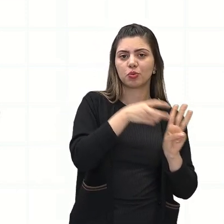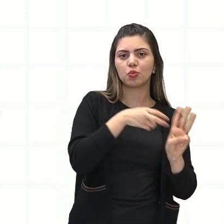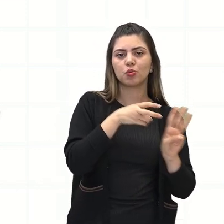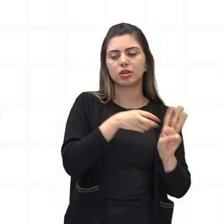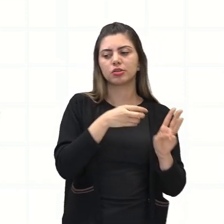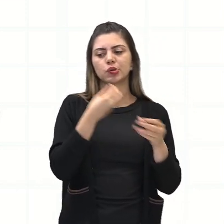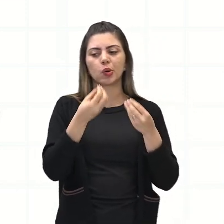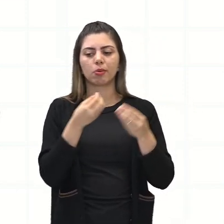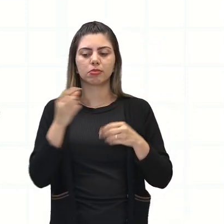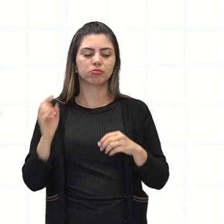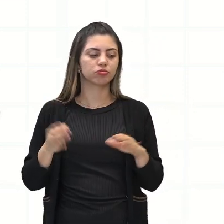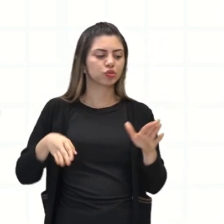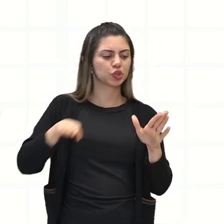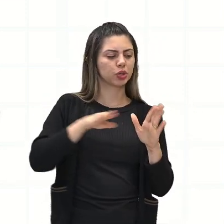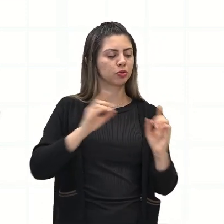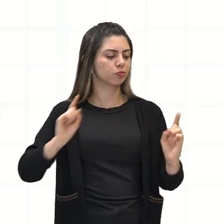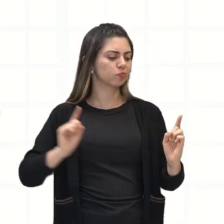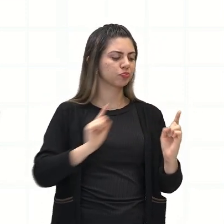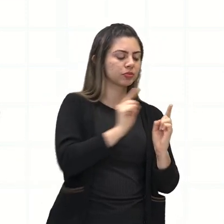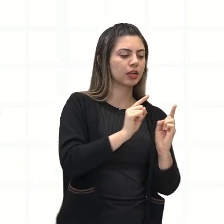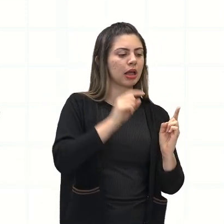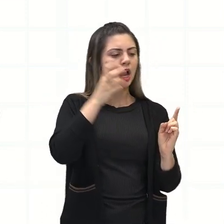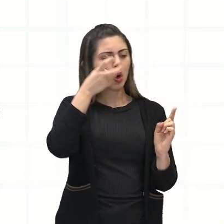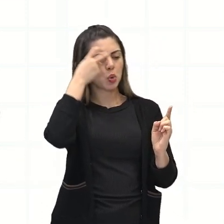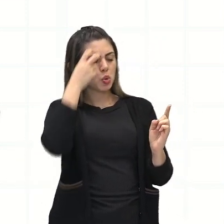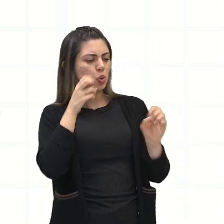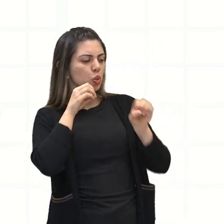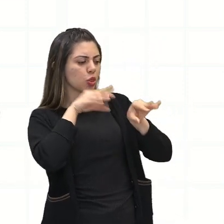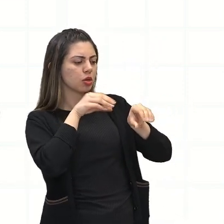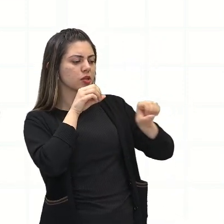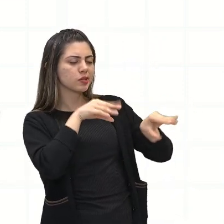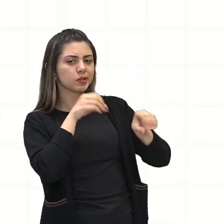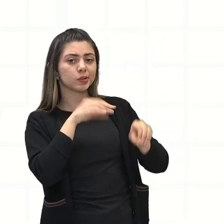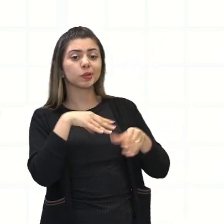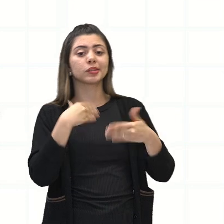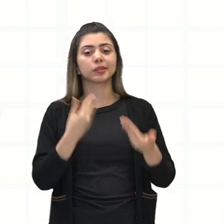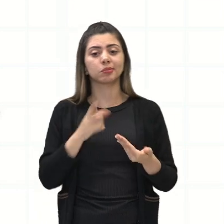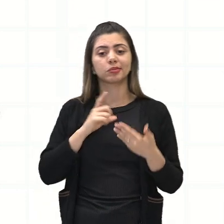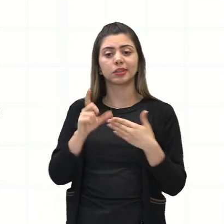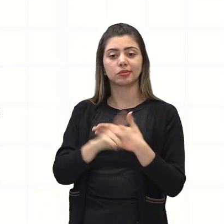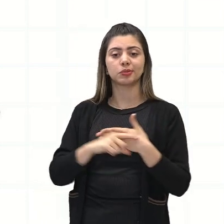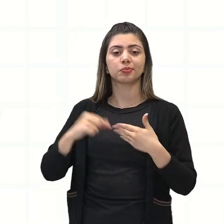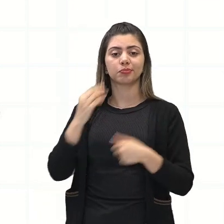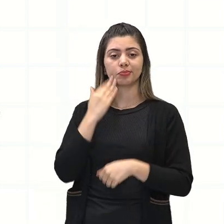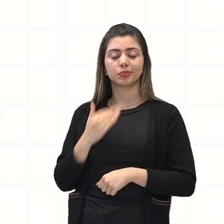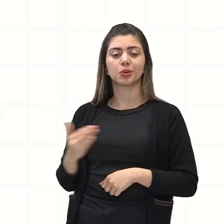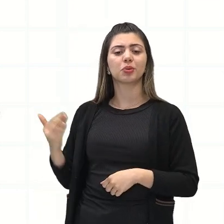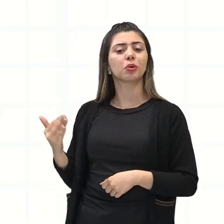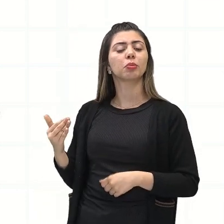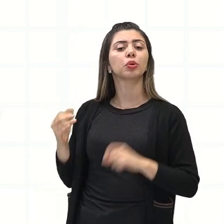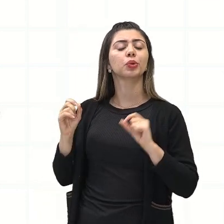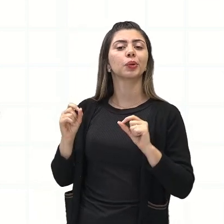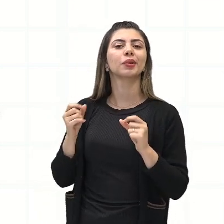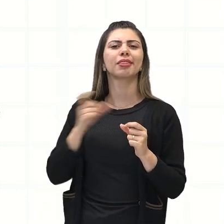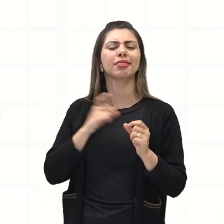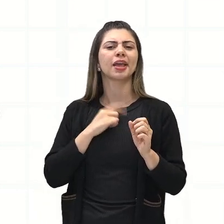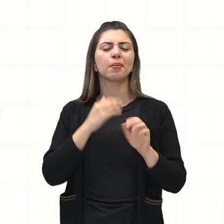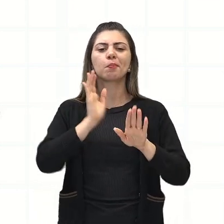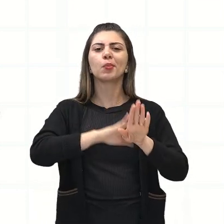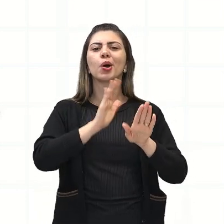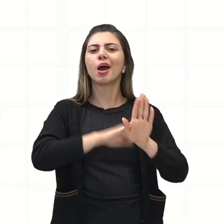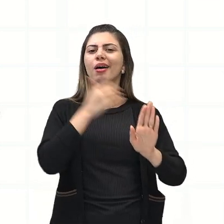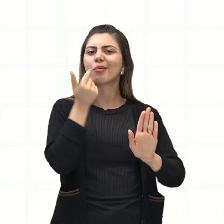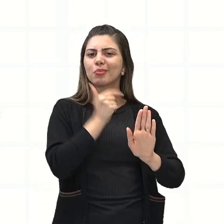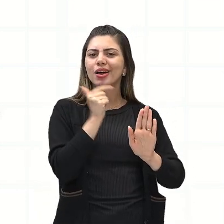o índio. E aí, a voz poética do Oswald de Andrade traz uma ironia, né?